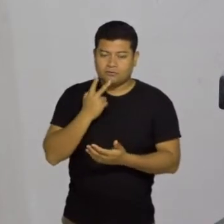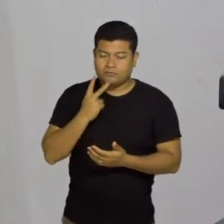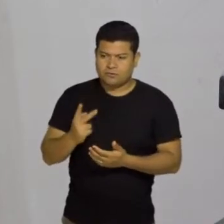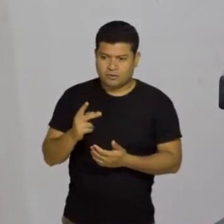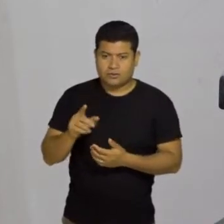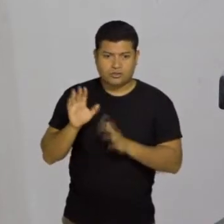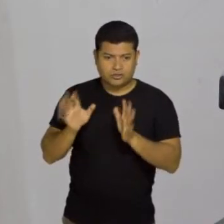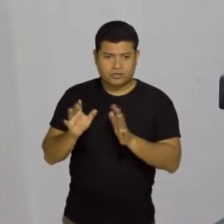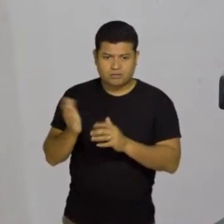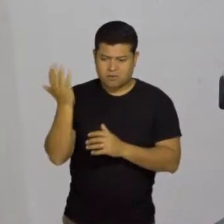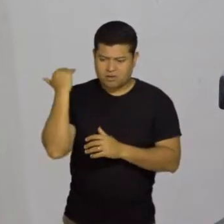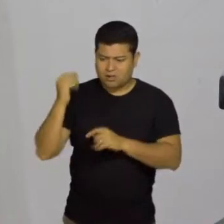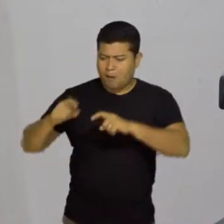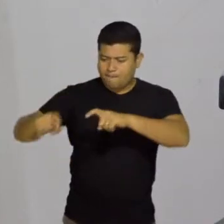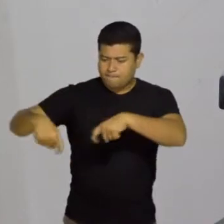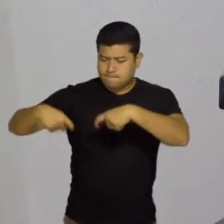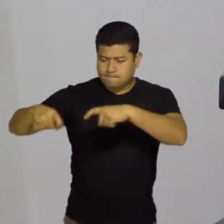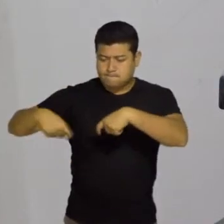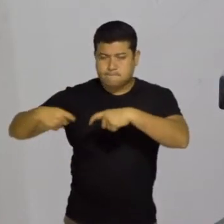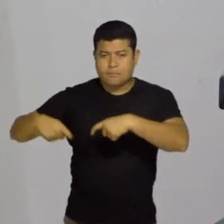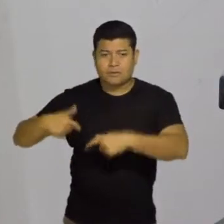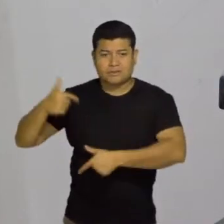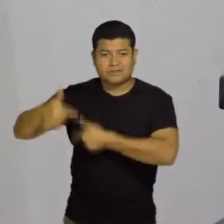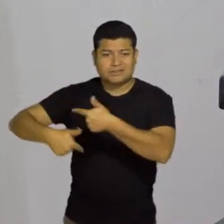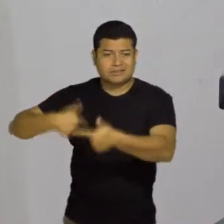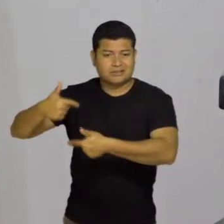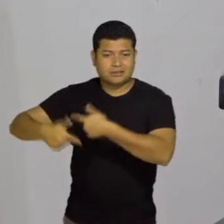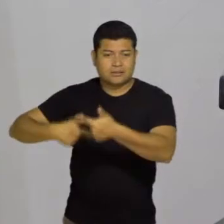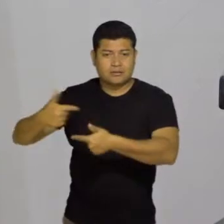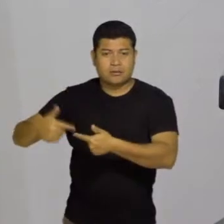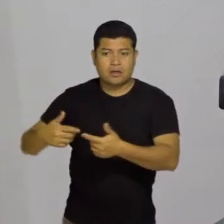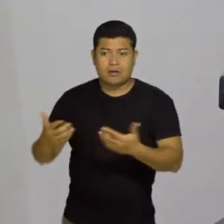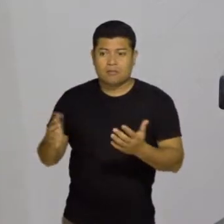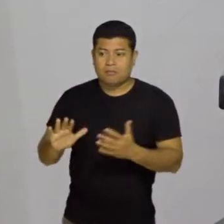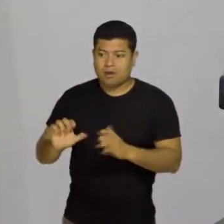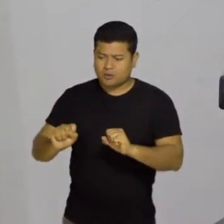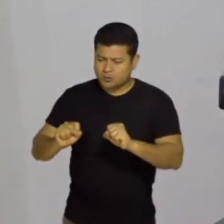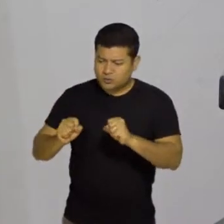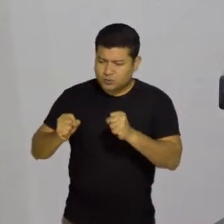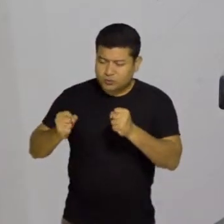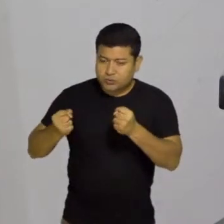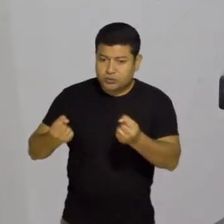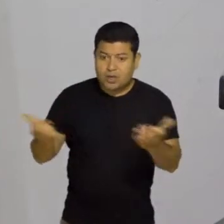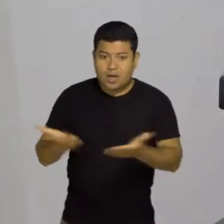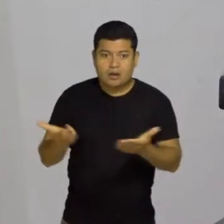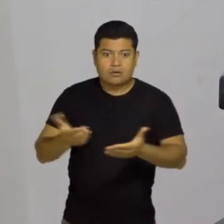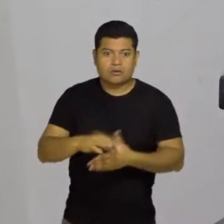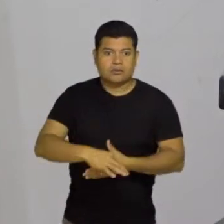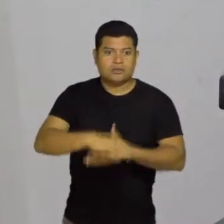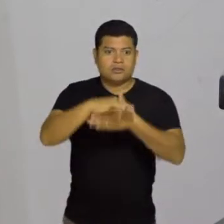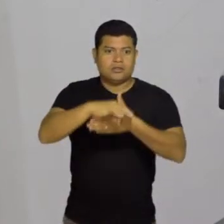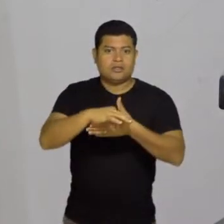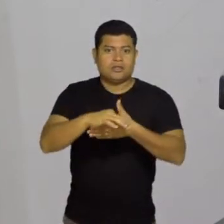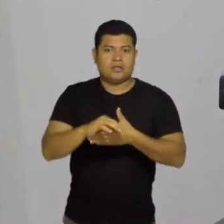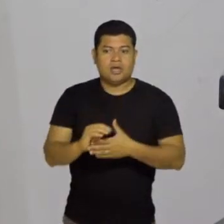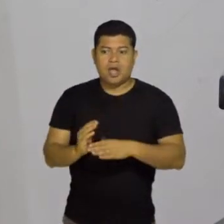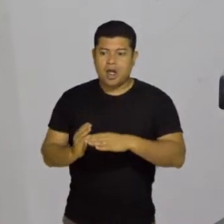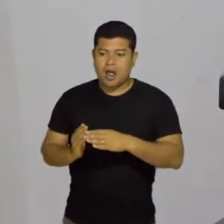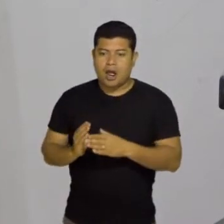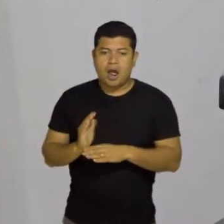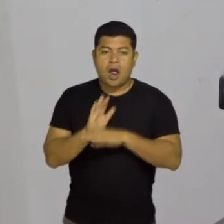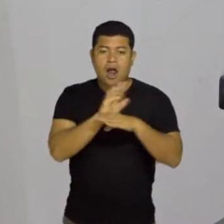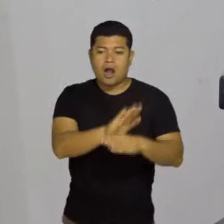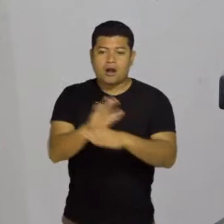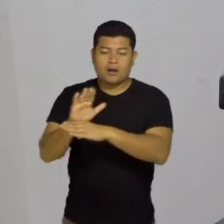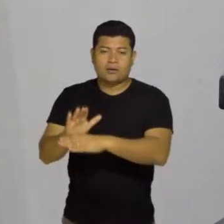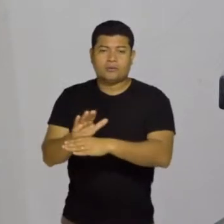que, depois de muita luta, hoje são belas lideranças e expoentes da economia catarinense e da educação